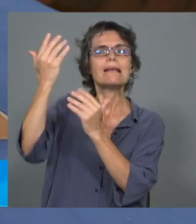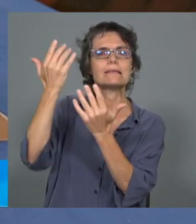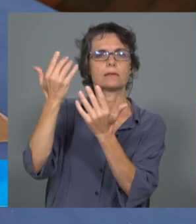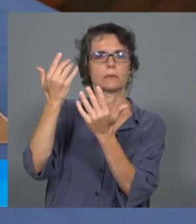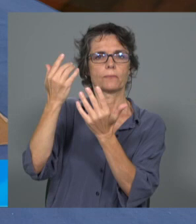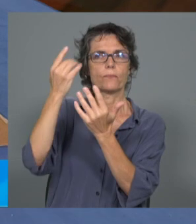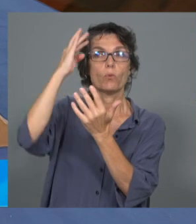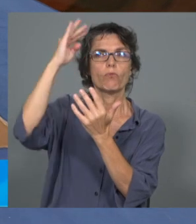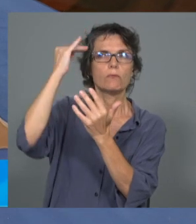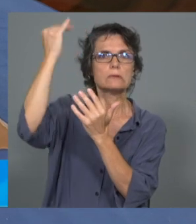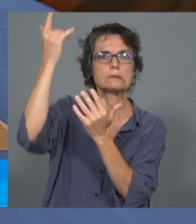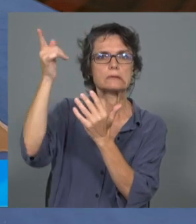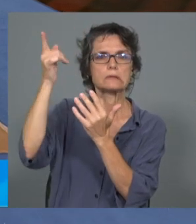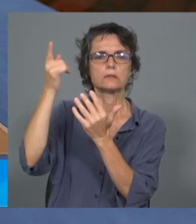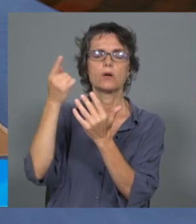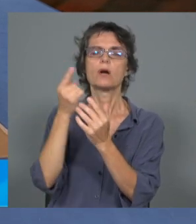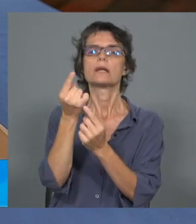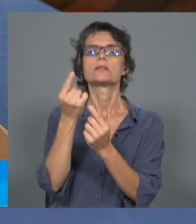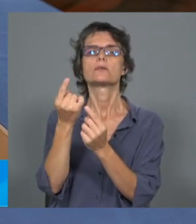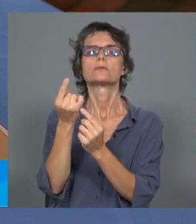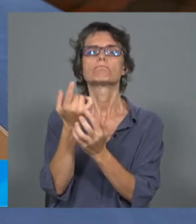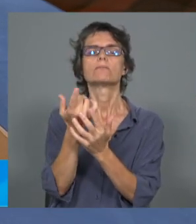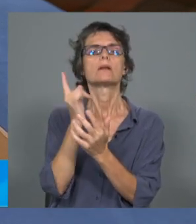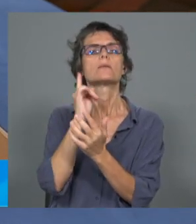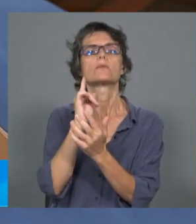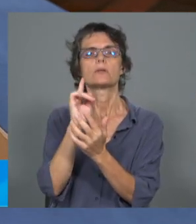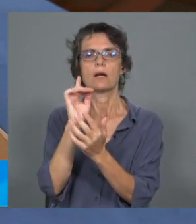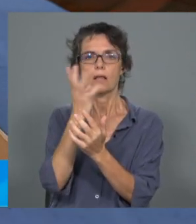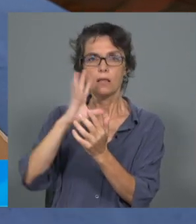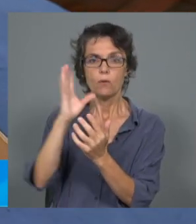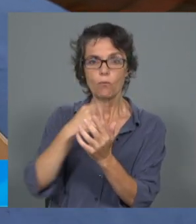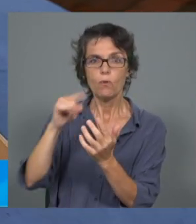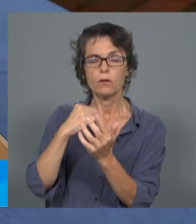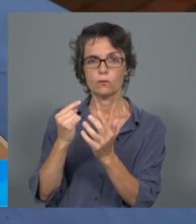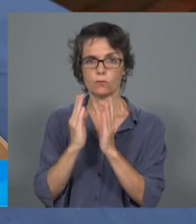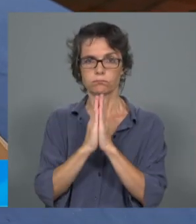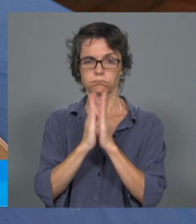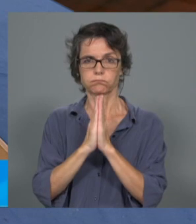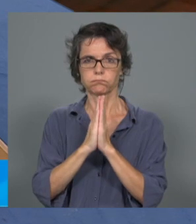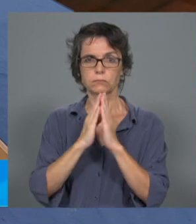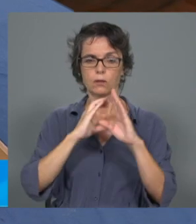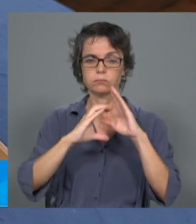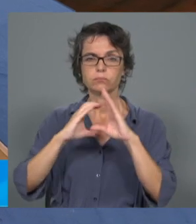que distingue a religião quando comunica de outras